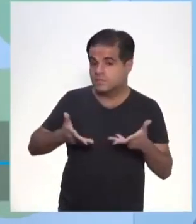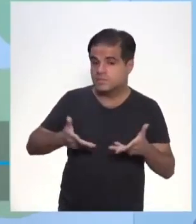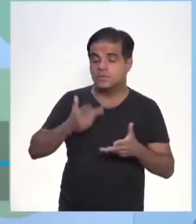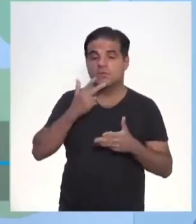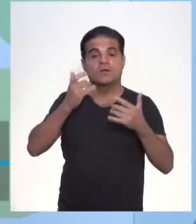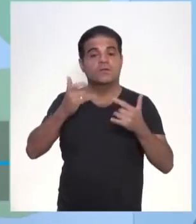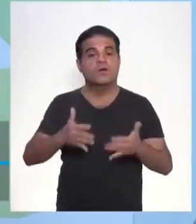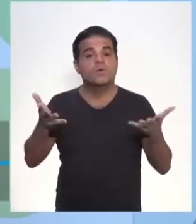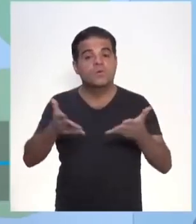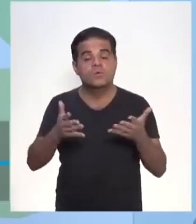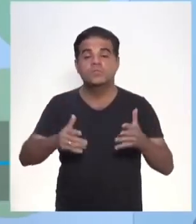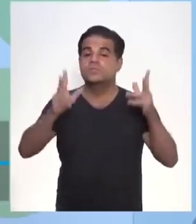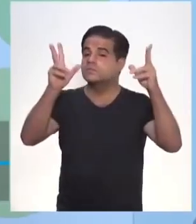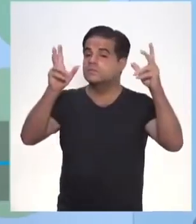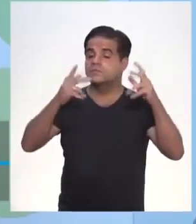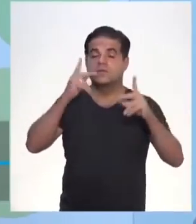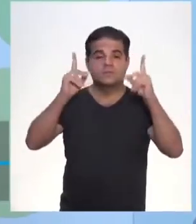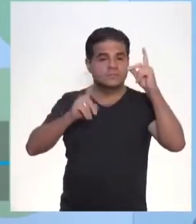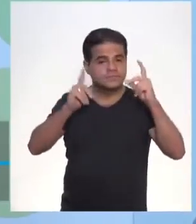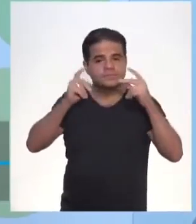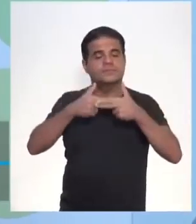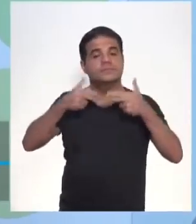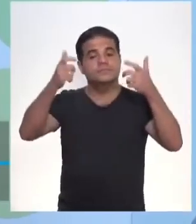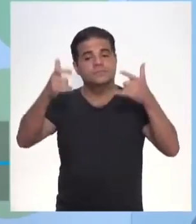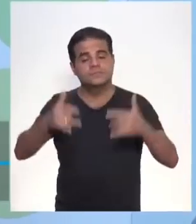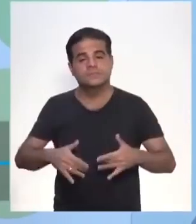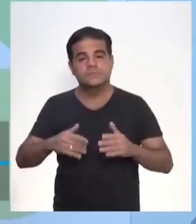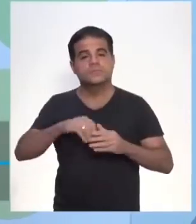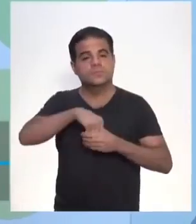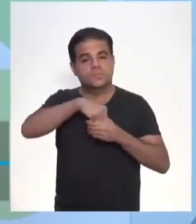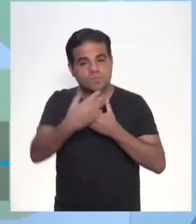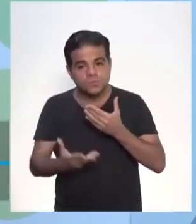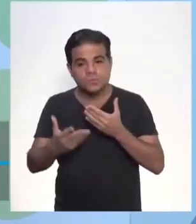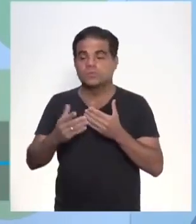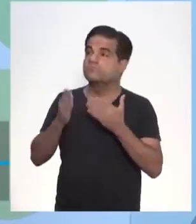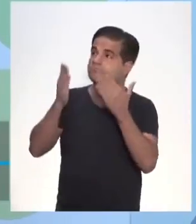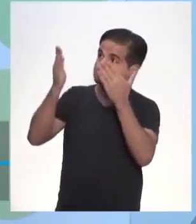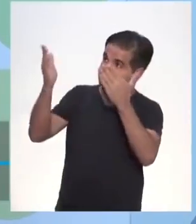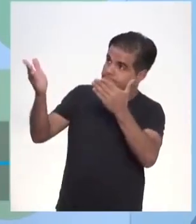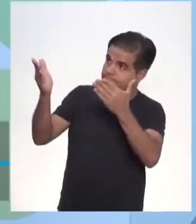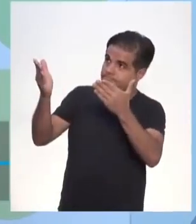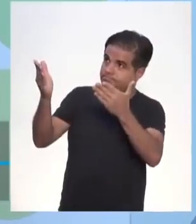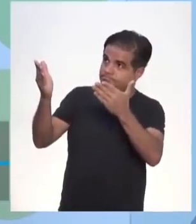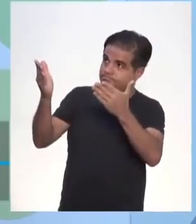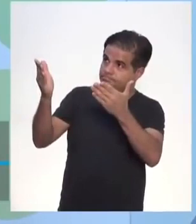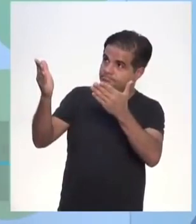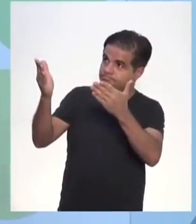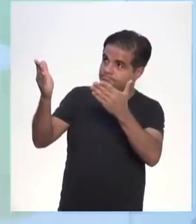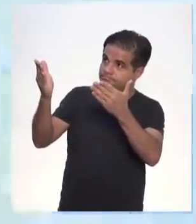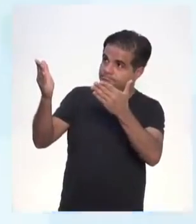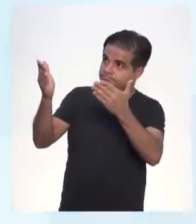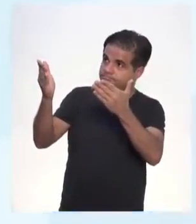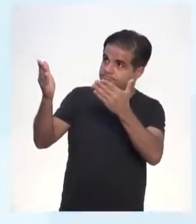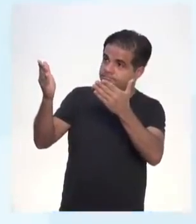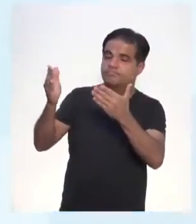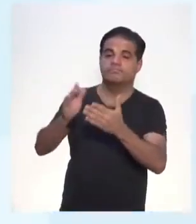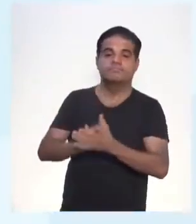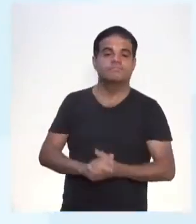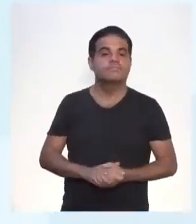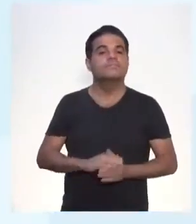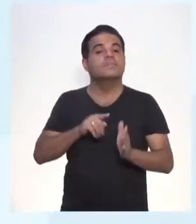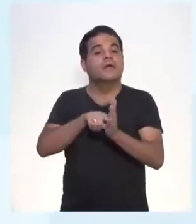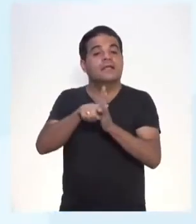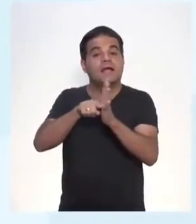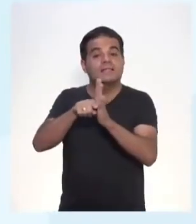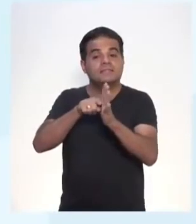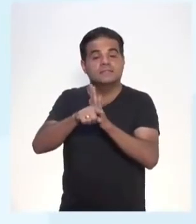fala, e hoje a gente vai falar da questão da expressividade. Então, os conteúdos de hoje que vai estar aí na tela para vocês. Vamos lá?